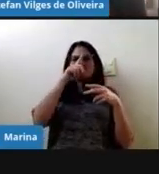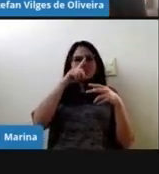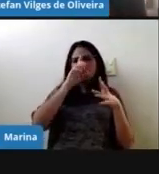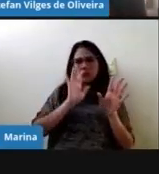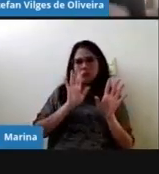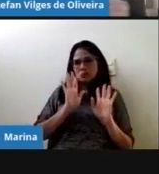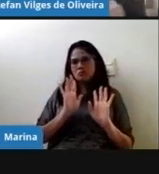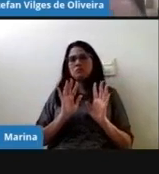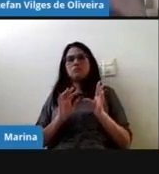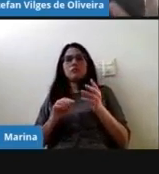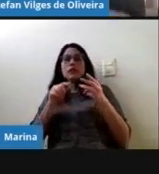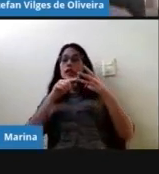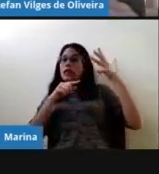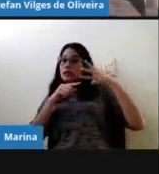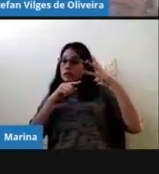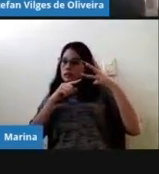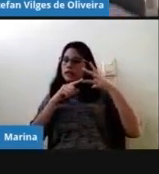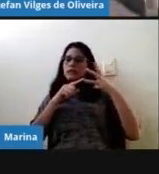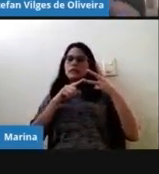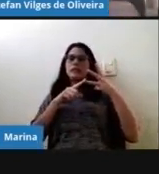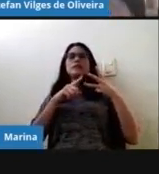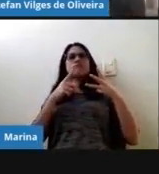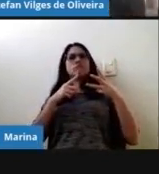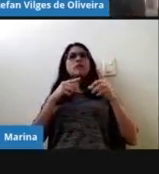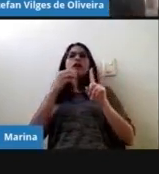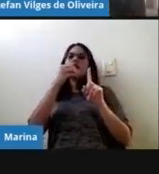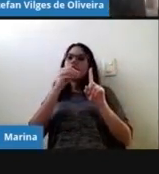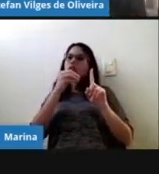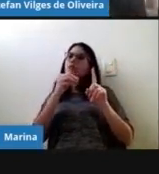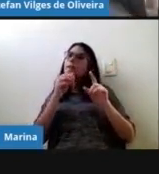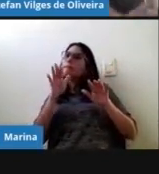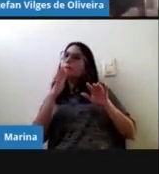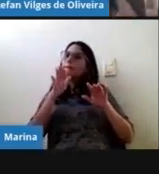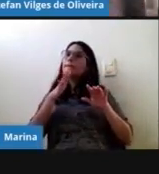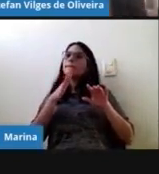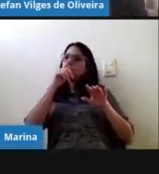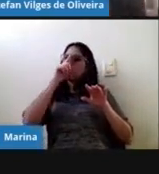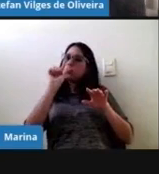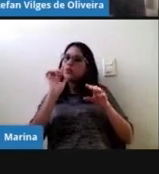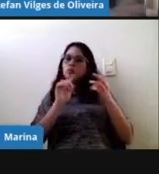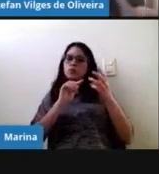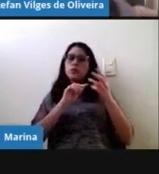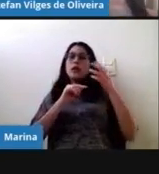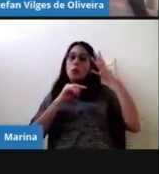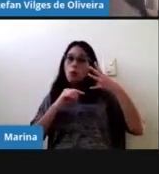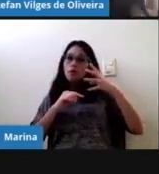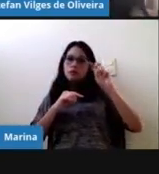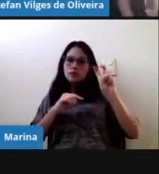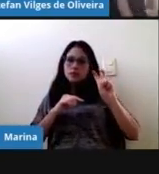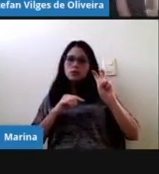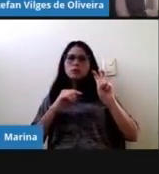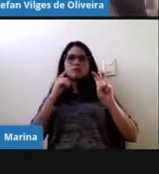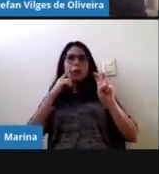a categoria 3 seria uma vulnerabilidade moderada, e a categoria 4 e 5 nós estipulamos